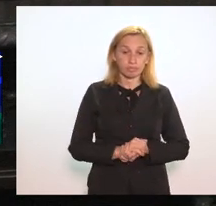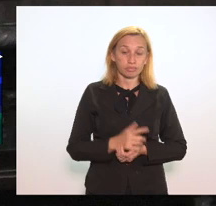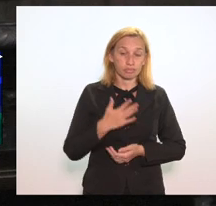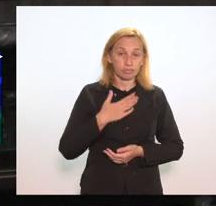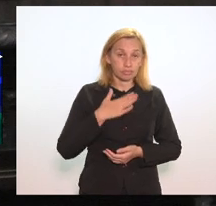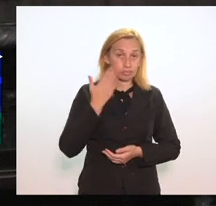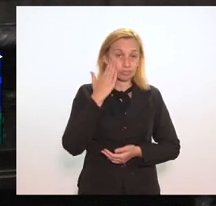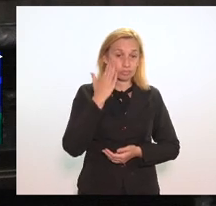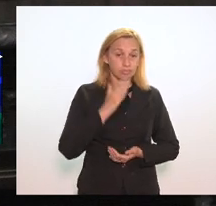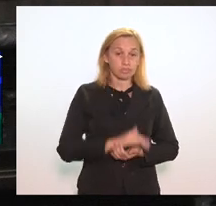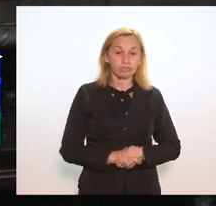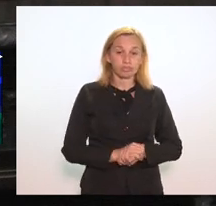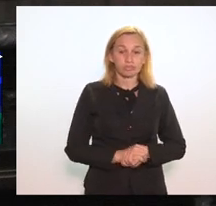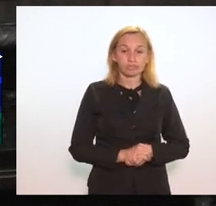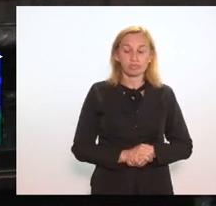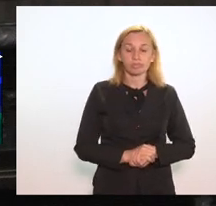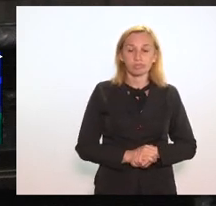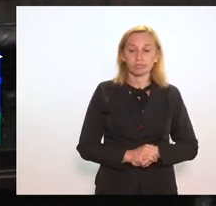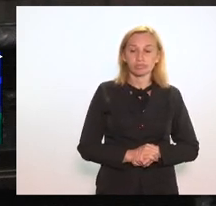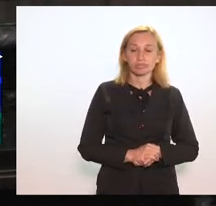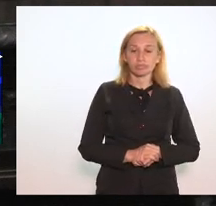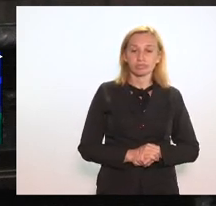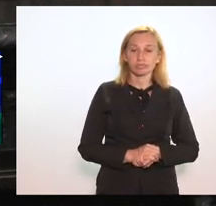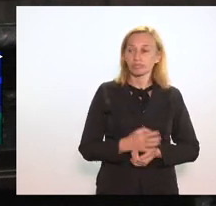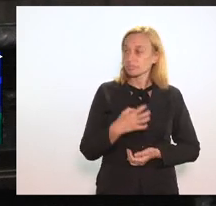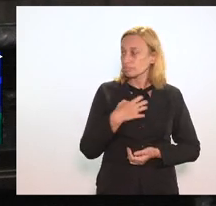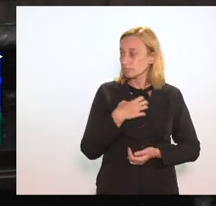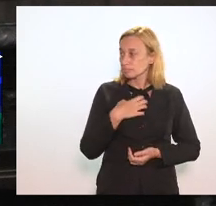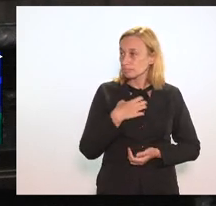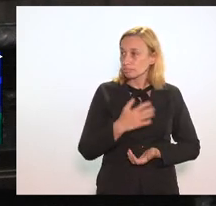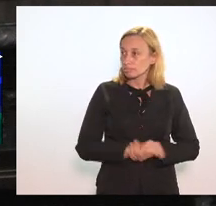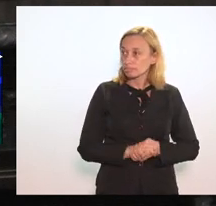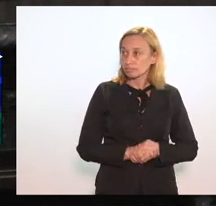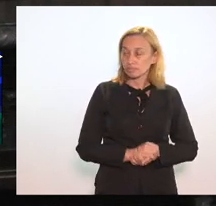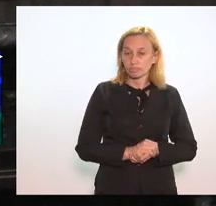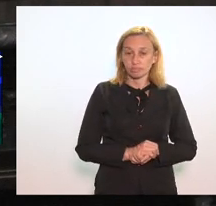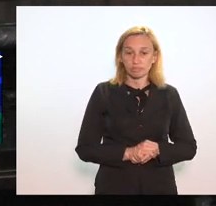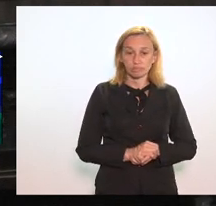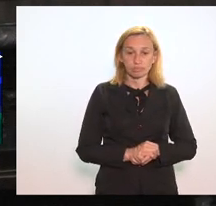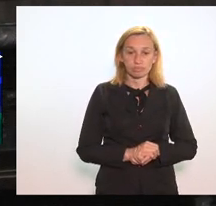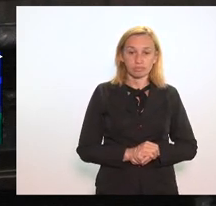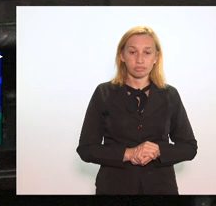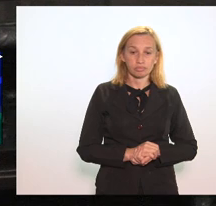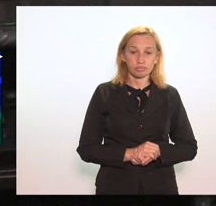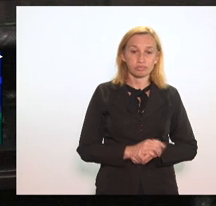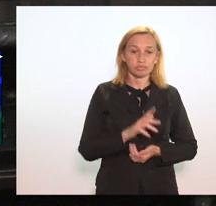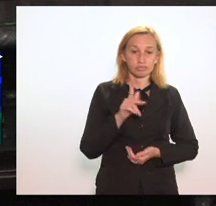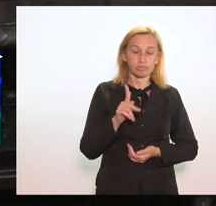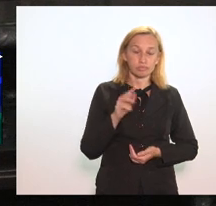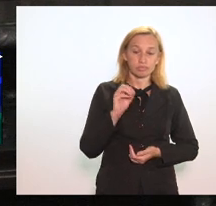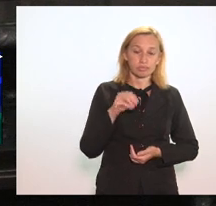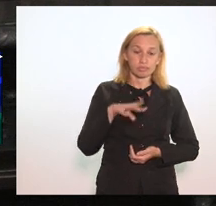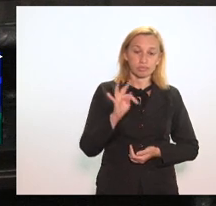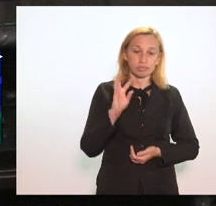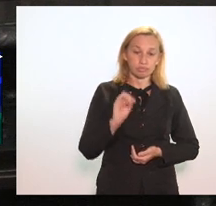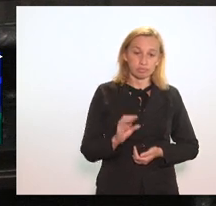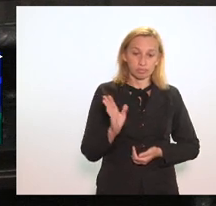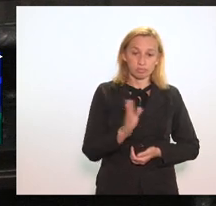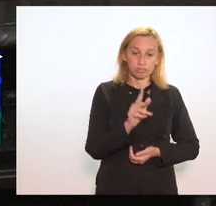modo de entender e a gente apresentou uma Emenda nesse sentido deve ser considerado. Facultativo o